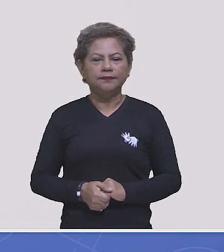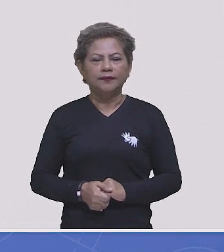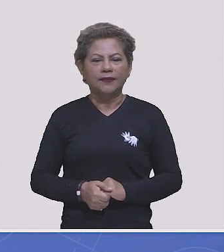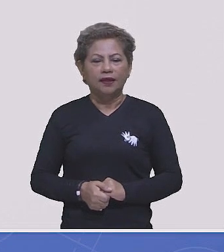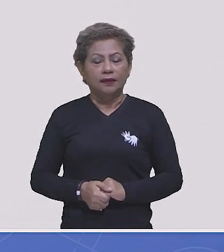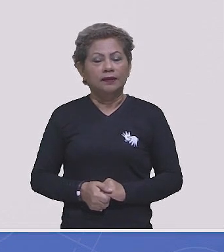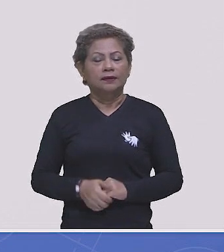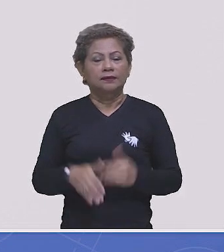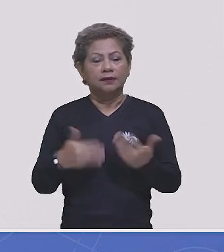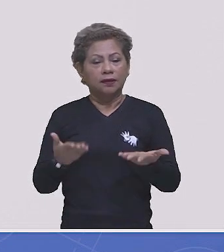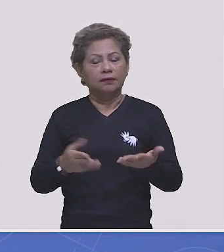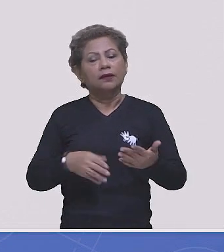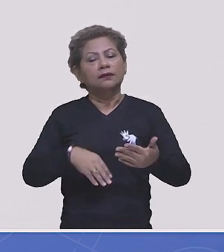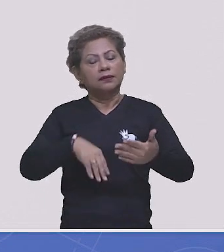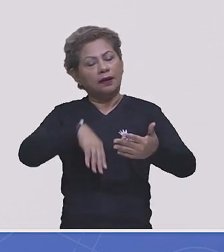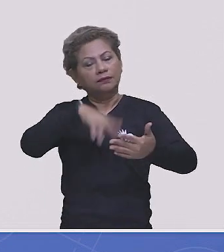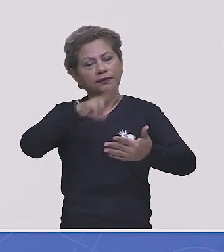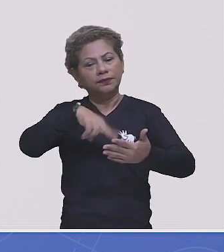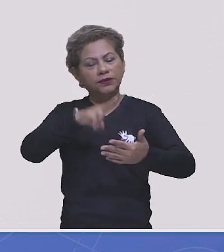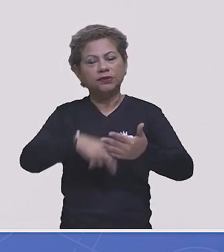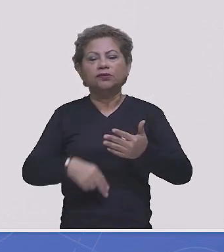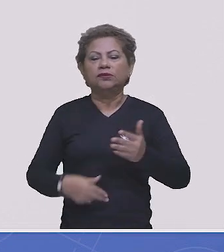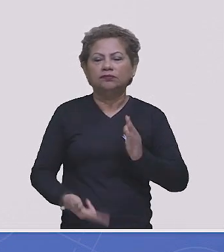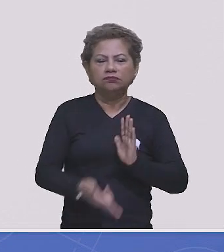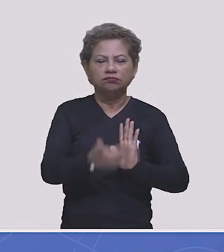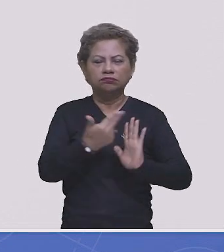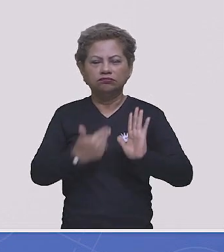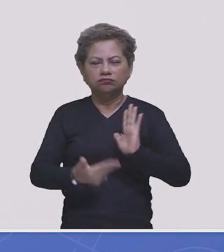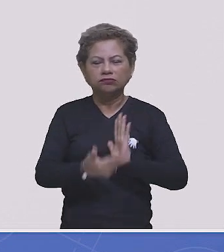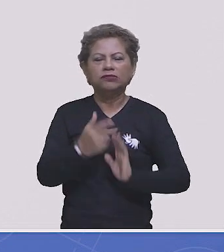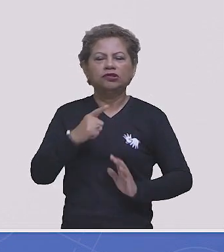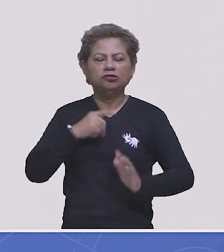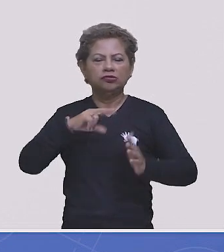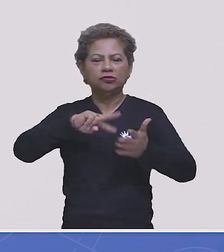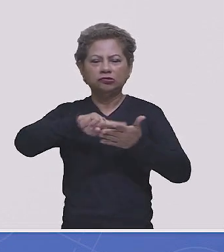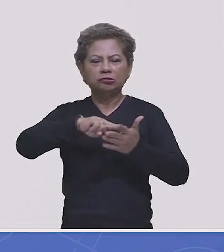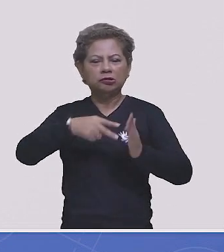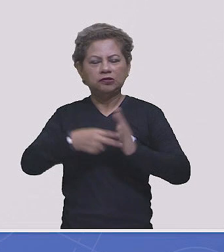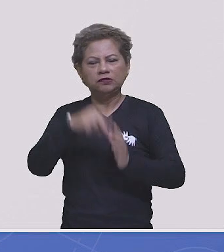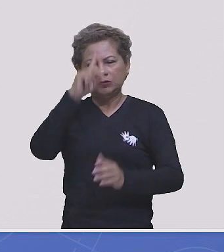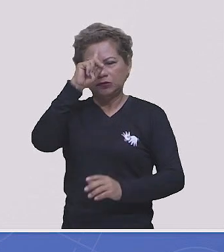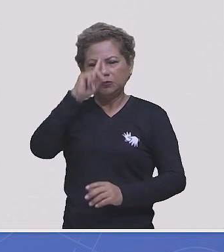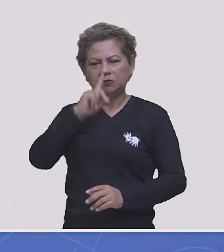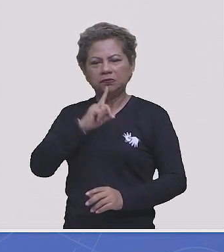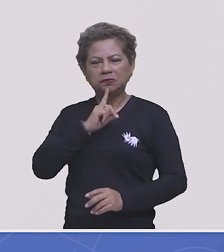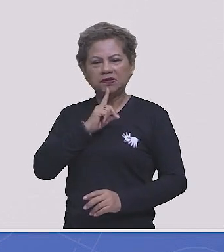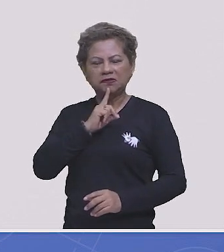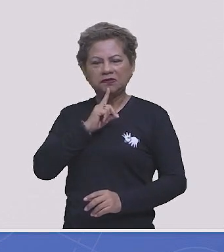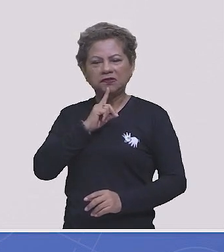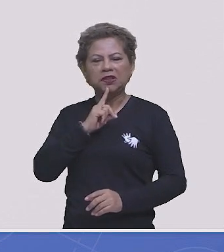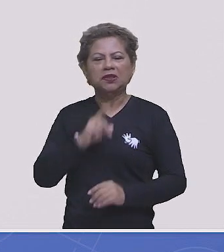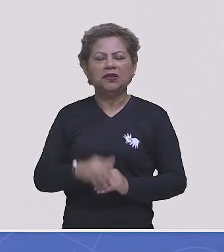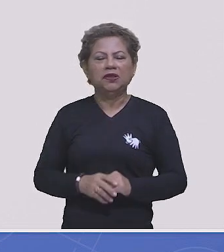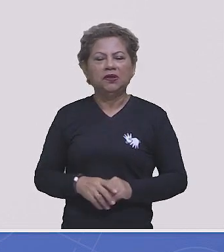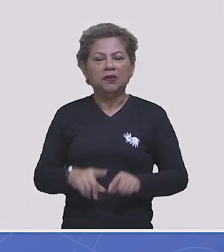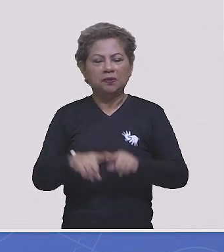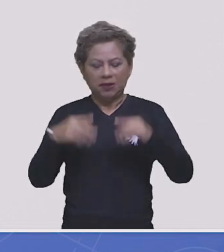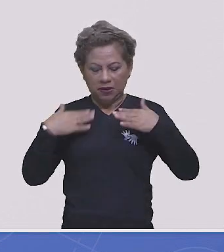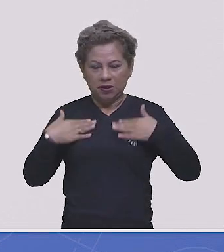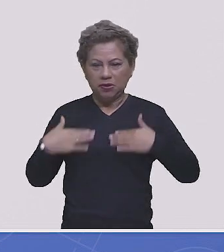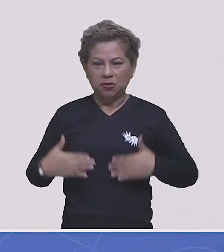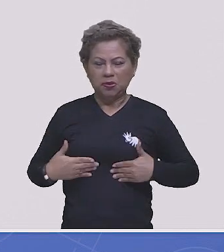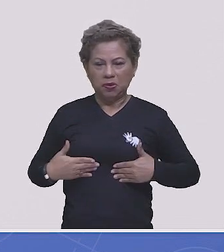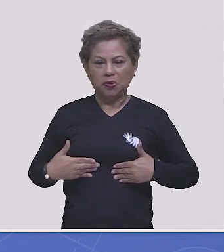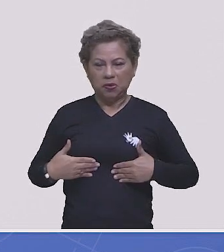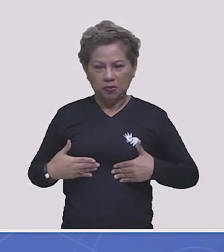fala que na pintura as figuras eram representadas com os olhos e os ombros de perfil, embora o restante do corpo era de